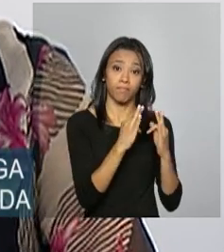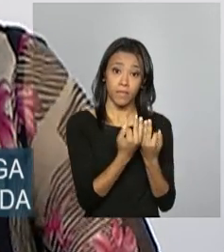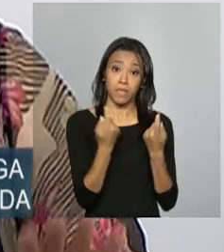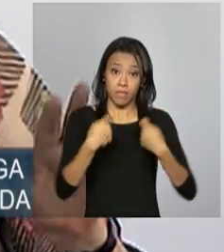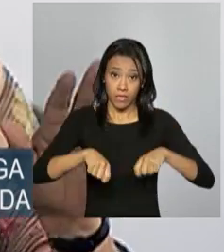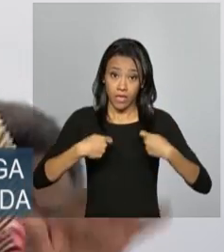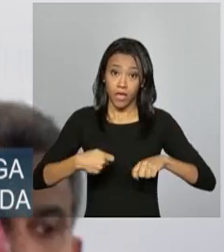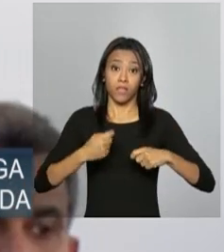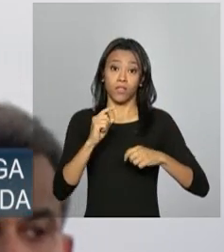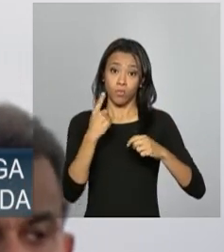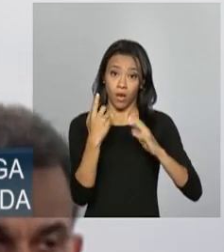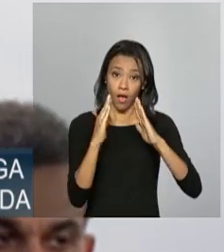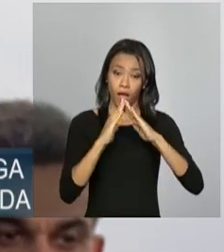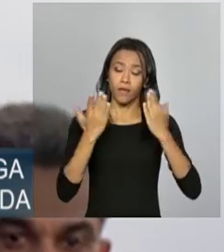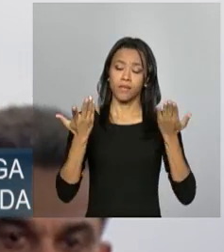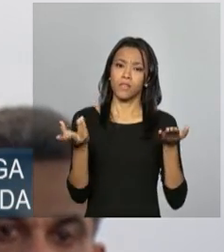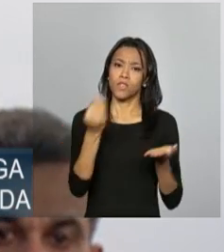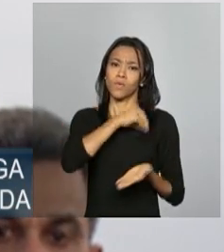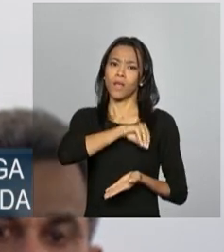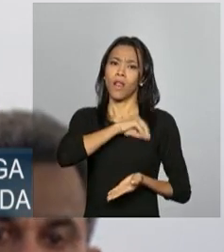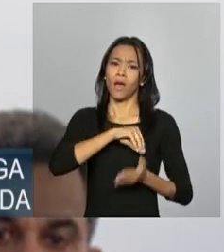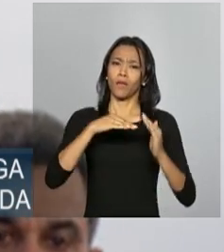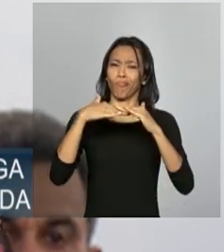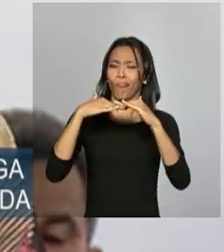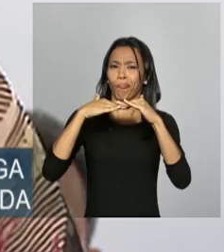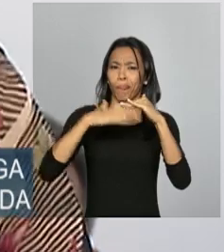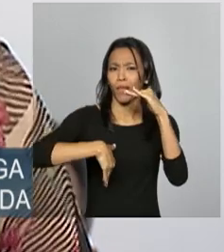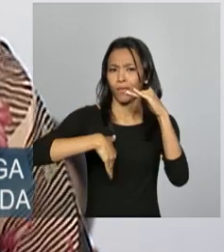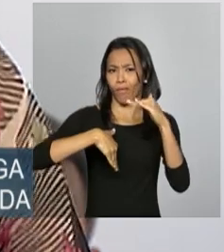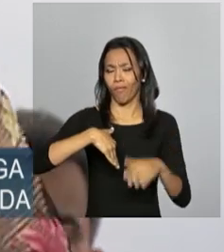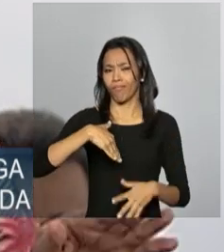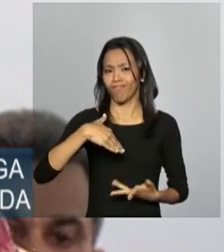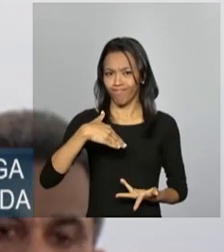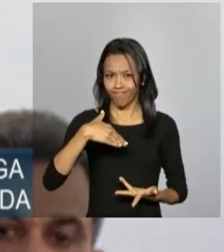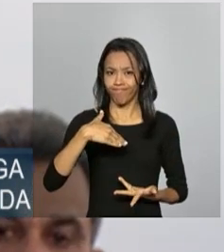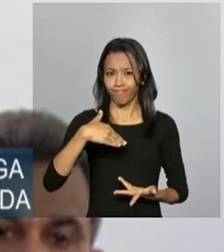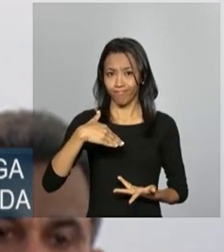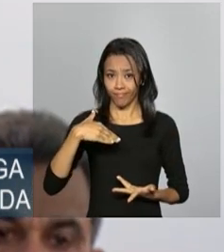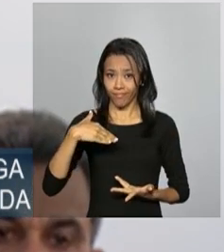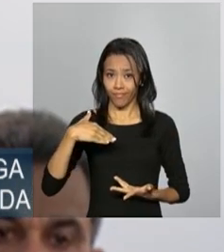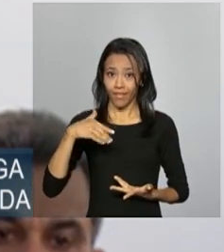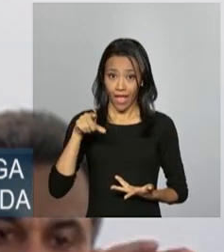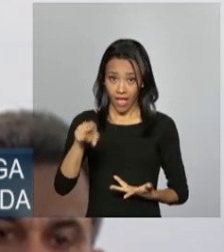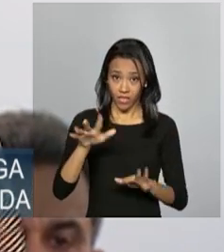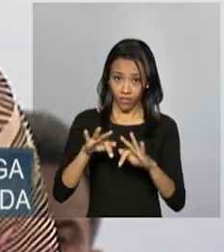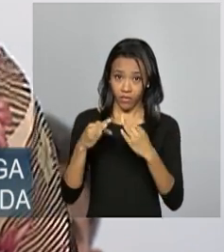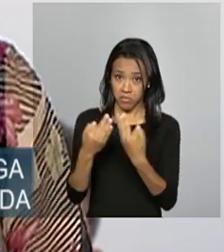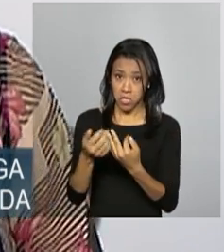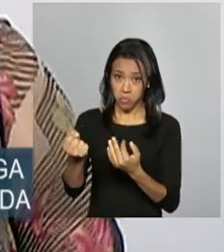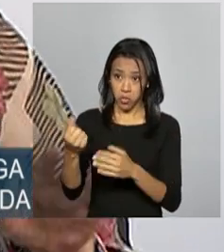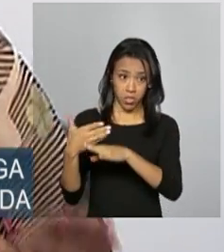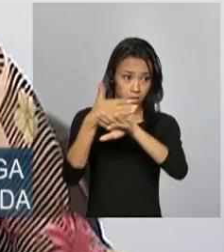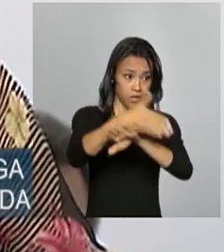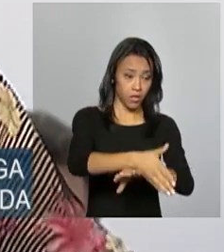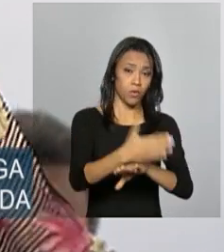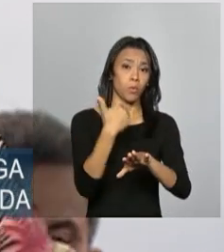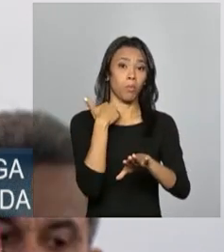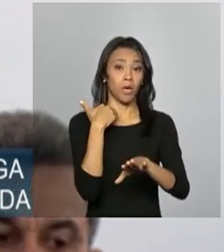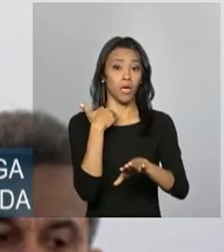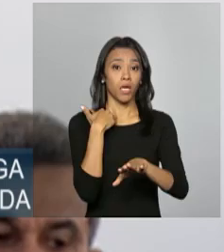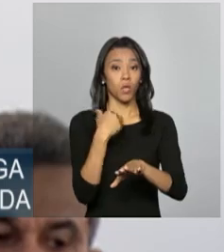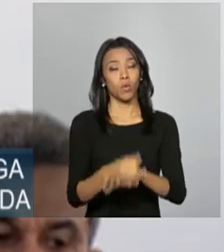ganhasse um salário menor, ela podia passar na frente do banco 20